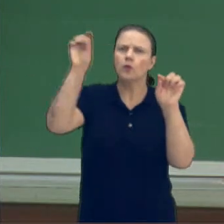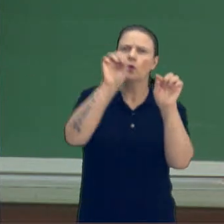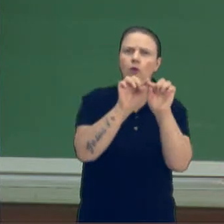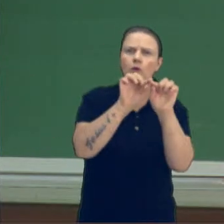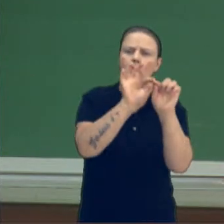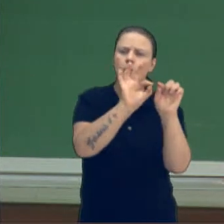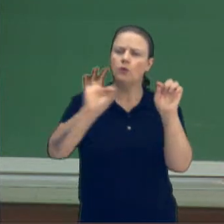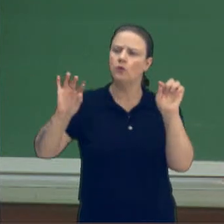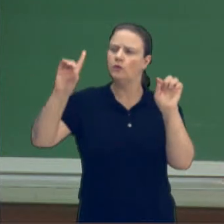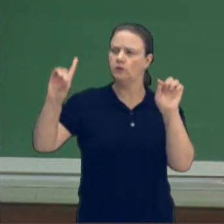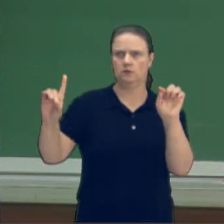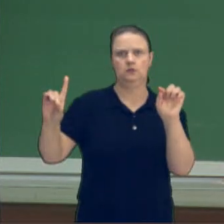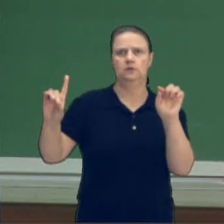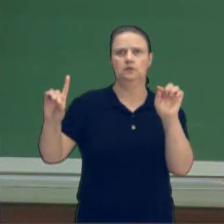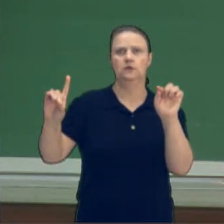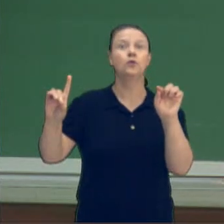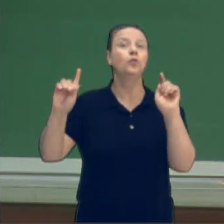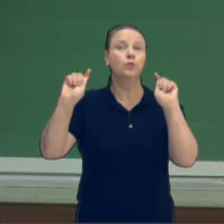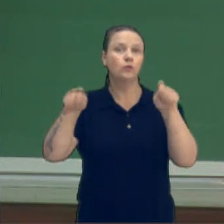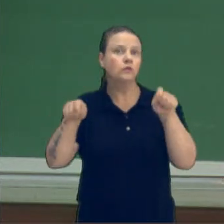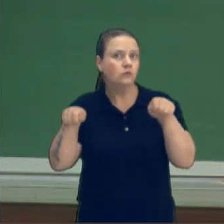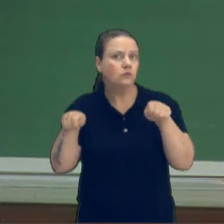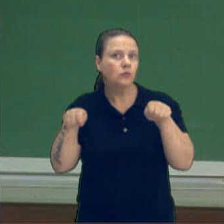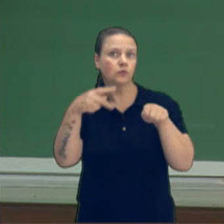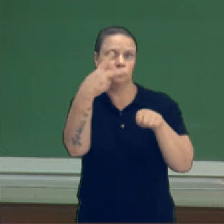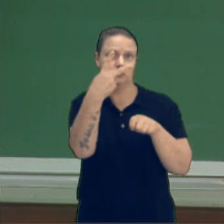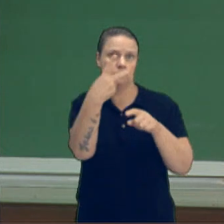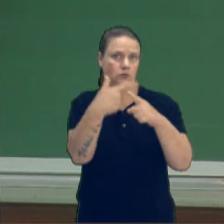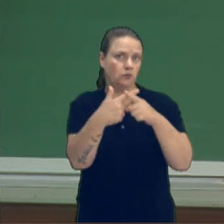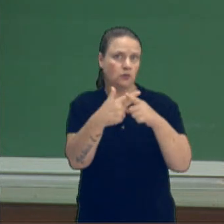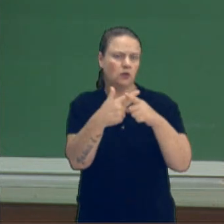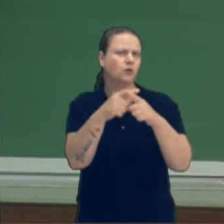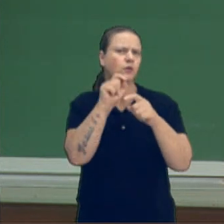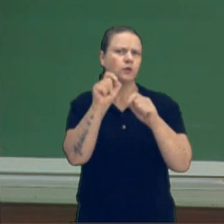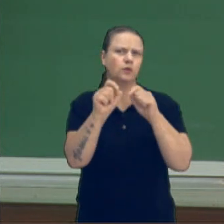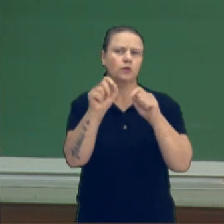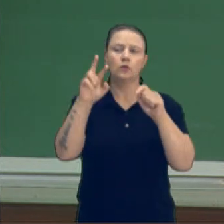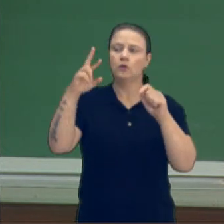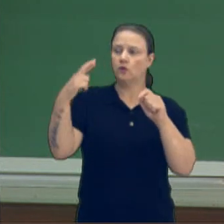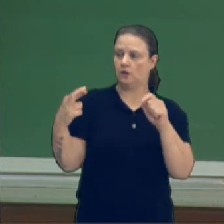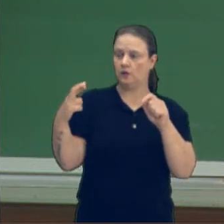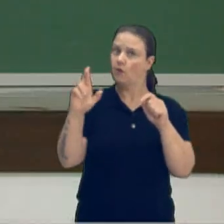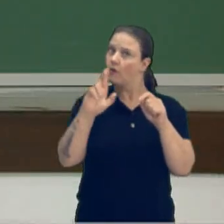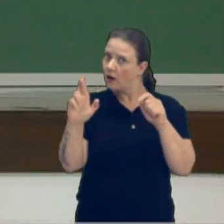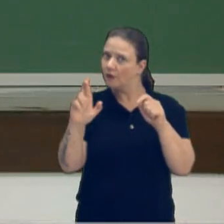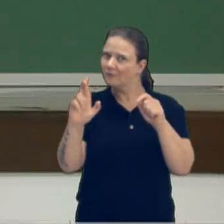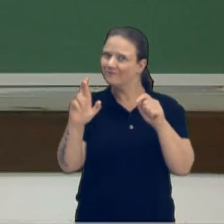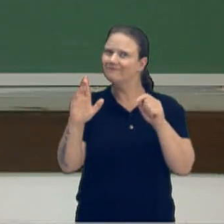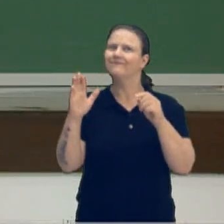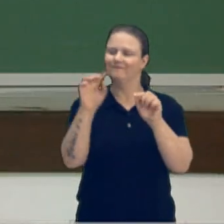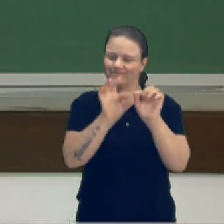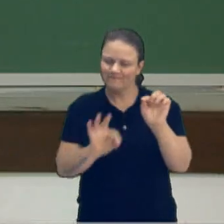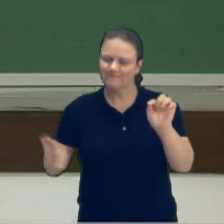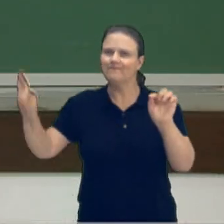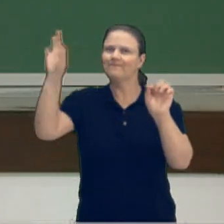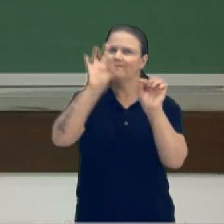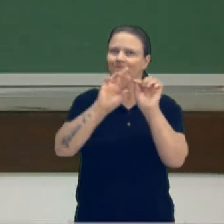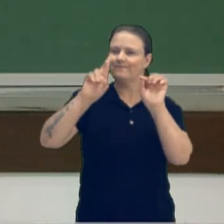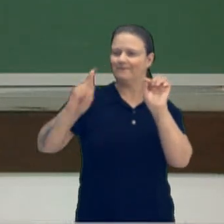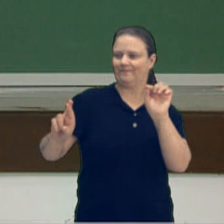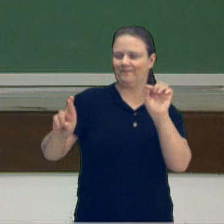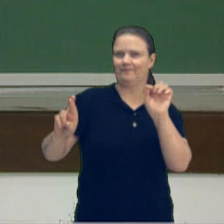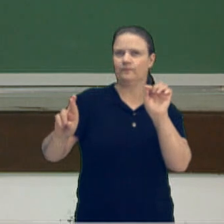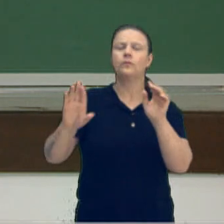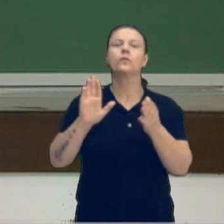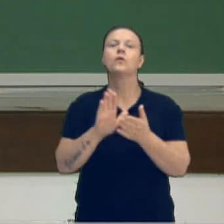O diâmetro, então, a gente podia calcular por 2 vezes a medida do raio, tá certo? E a área